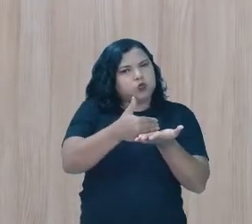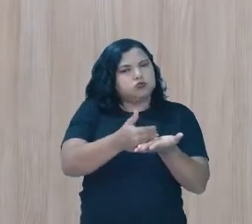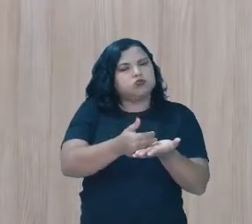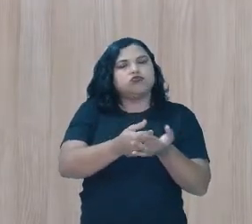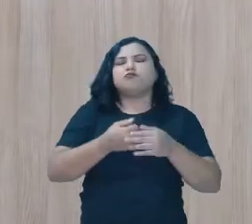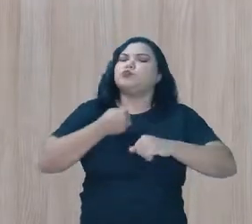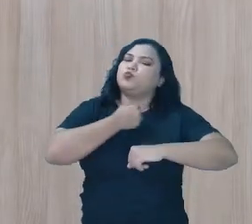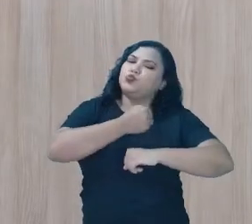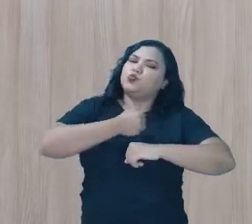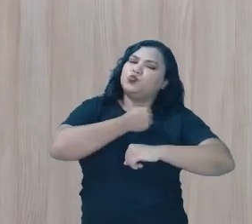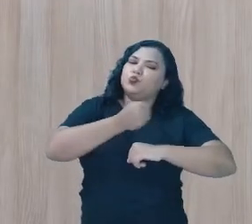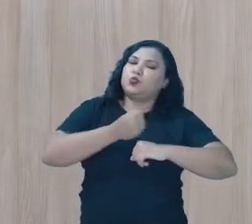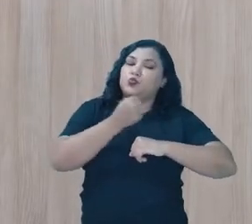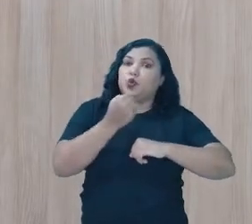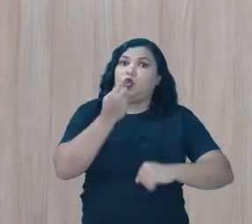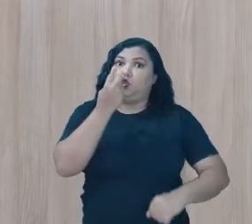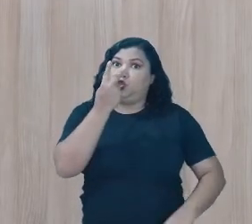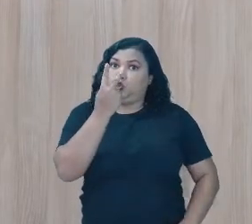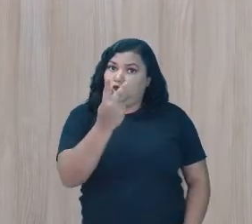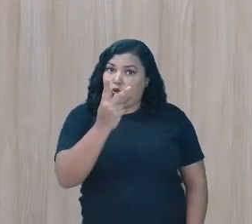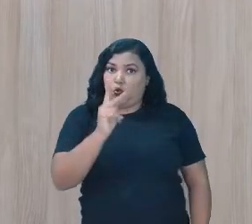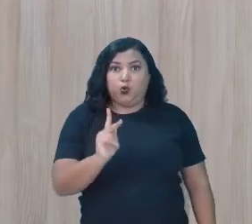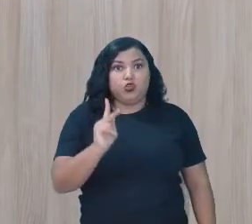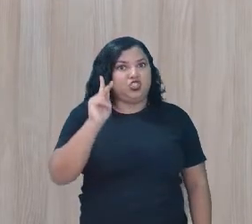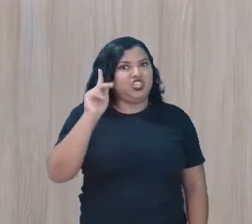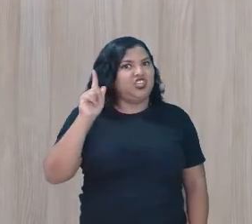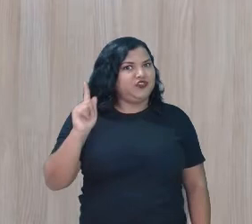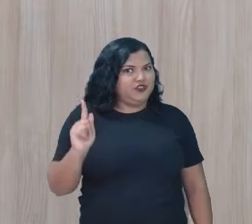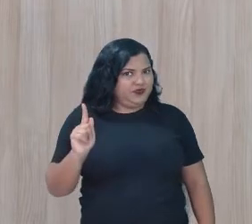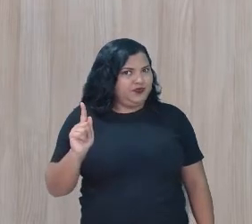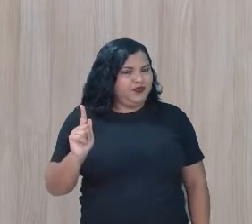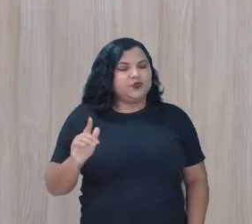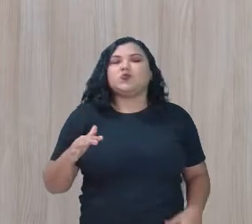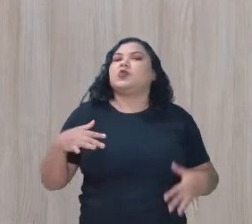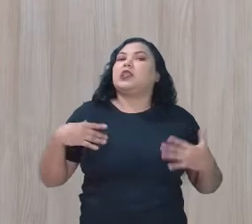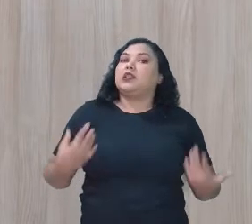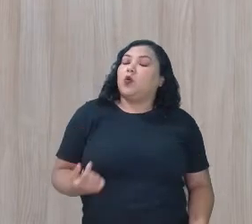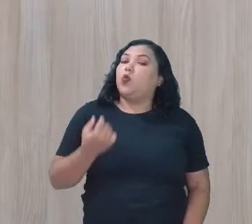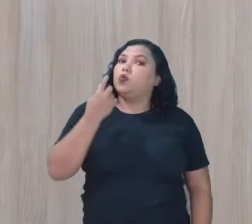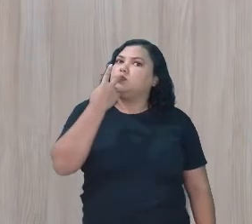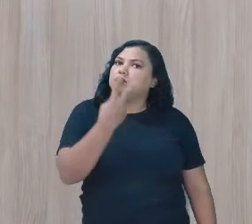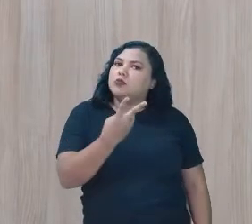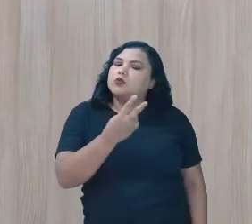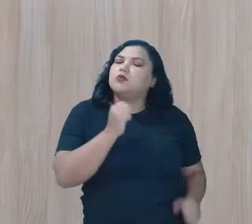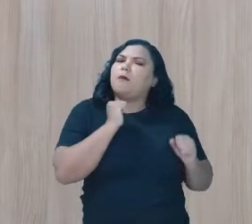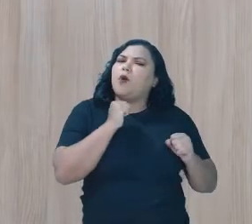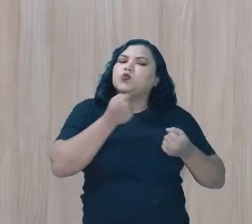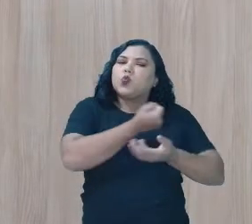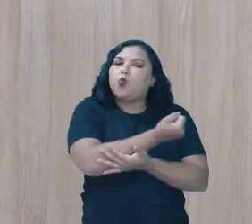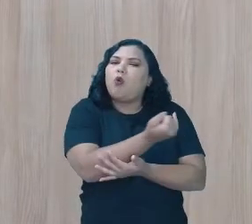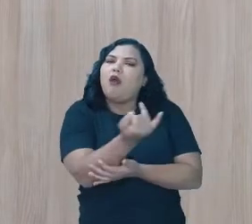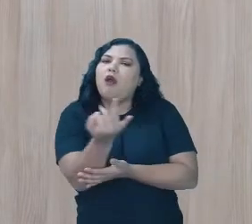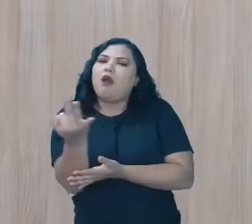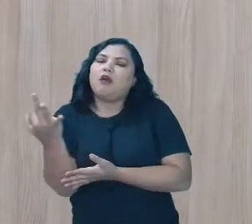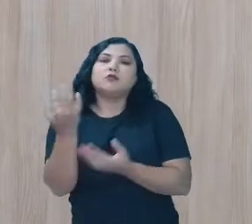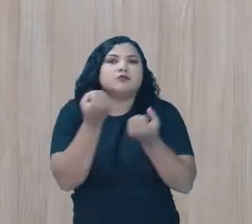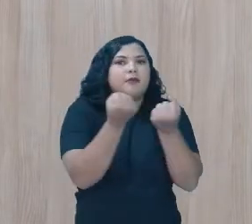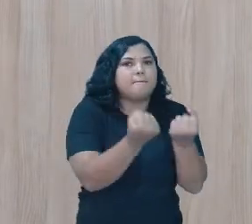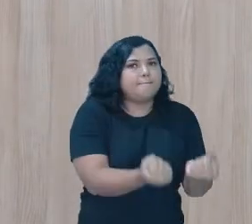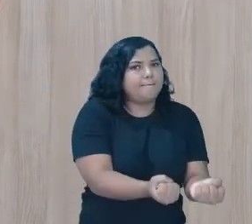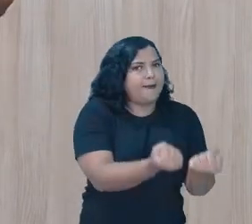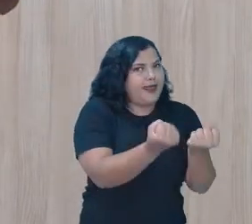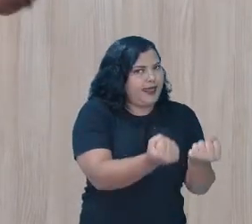um bolo de 2 quilos, certo? Então, esse 2 quilos a gente pode quantificar, né, o